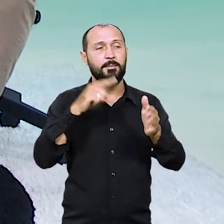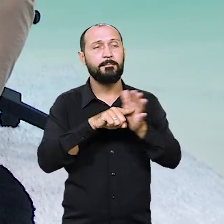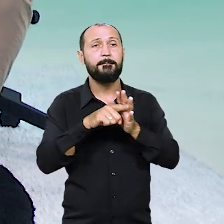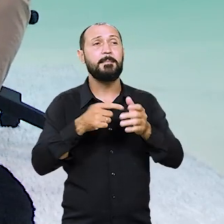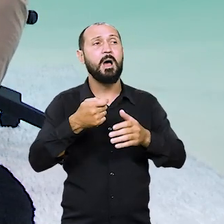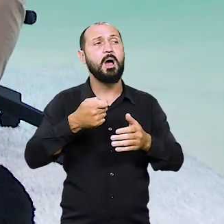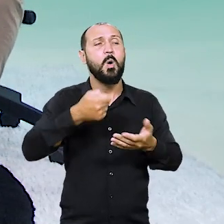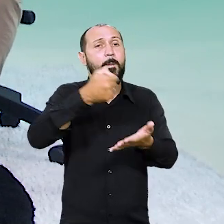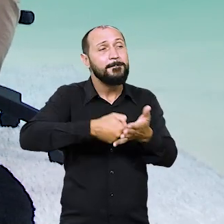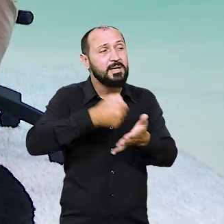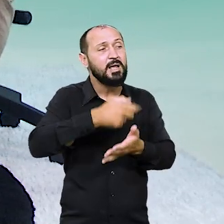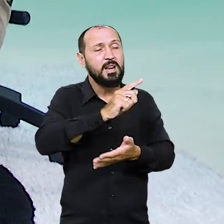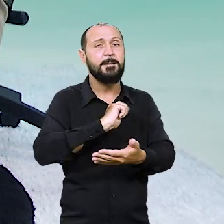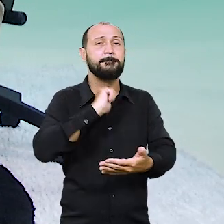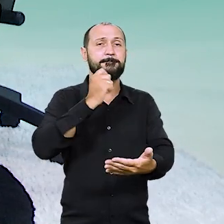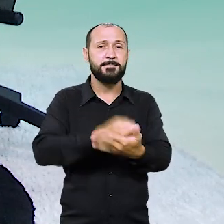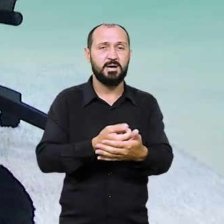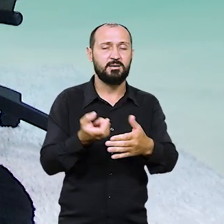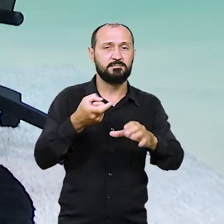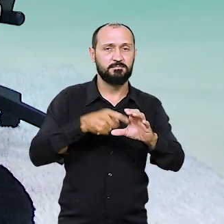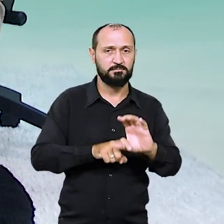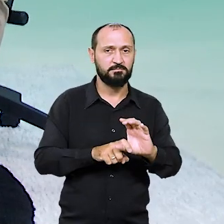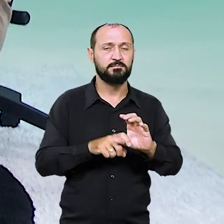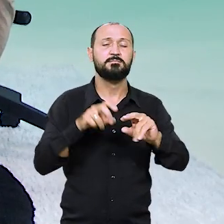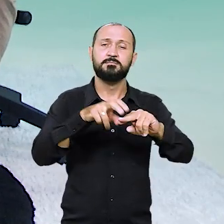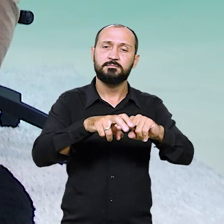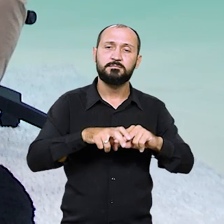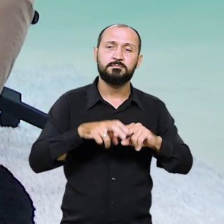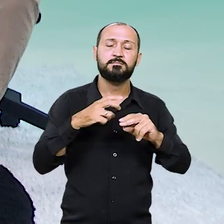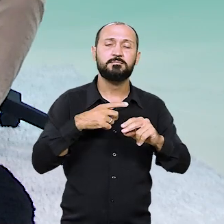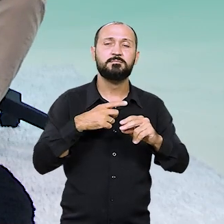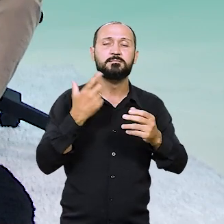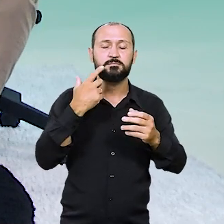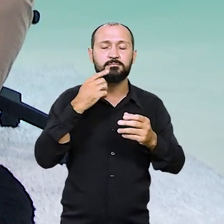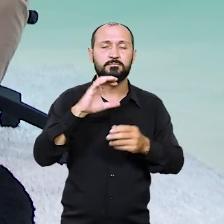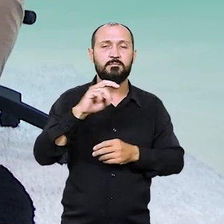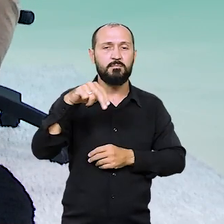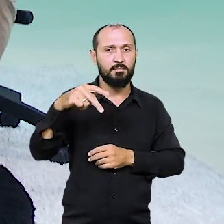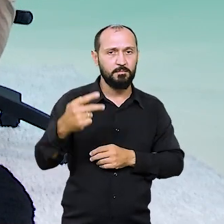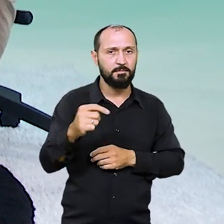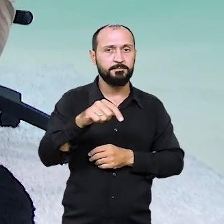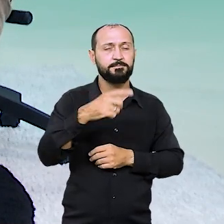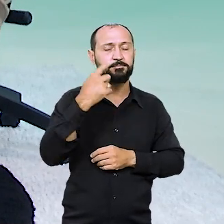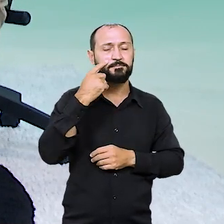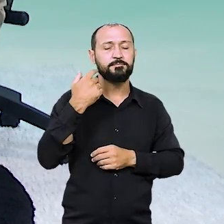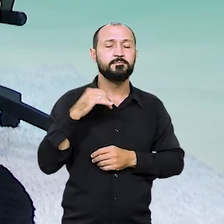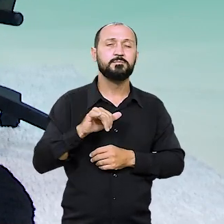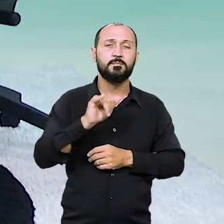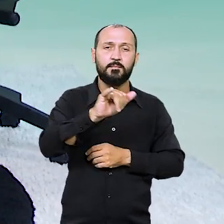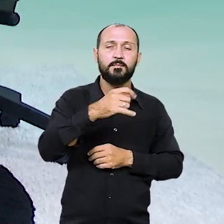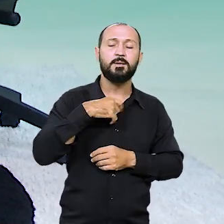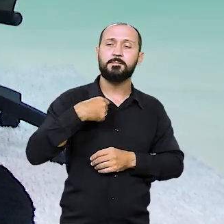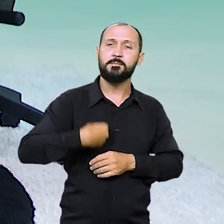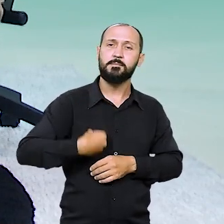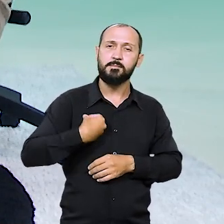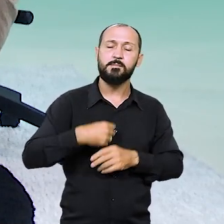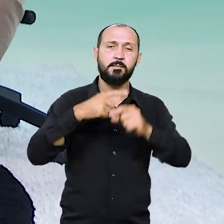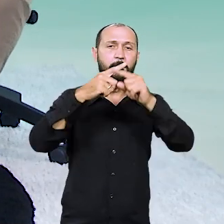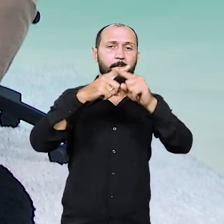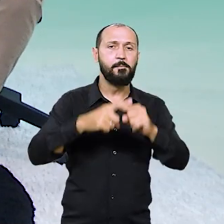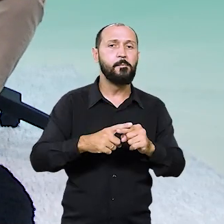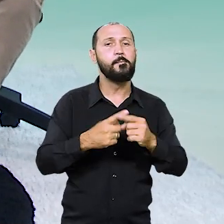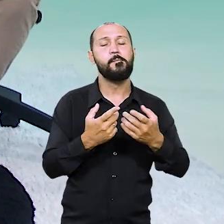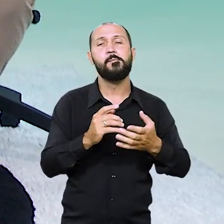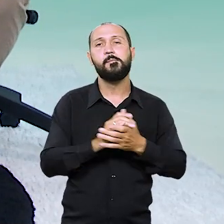de forçar o devedor a estar pagando, né, as suas dívidas. Então se tem essa apreensão da CNH, apreensão do passaporte e a proibição de